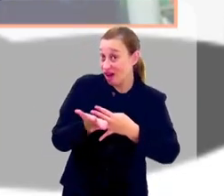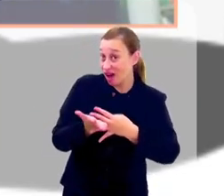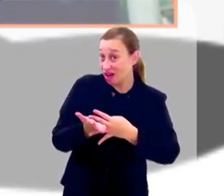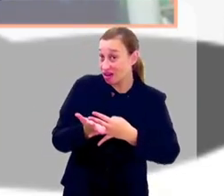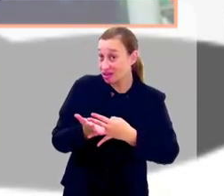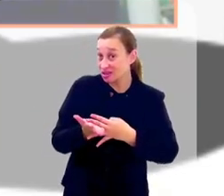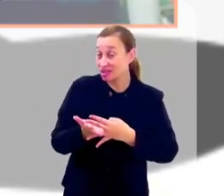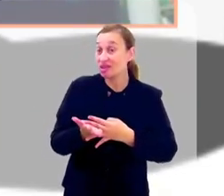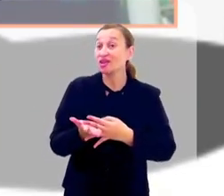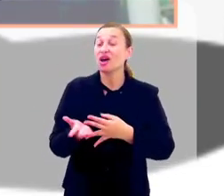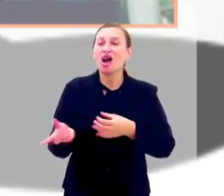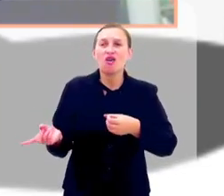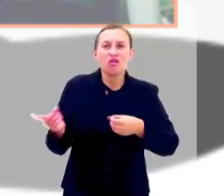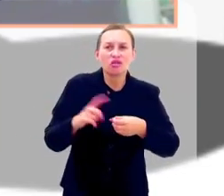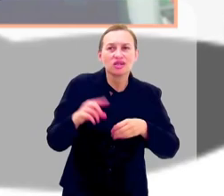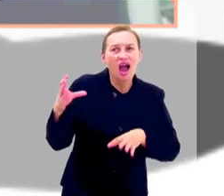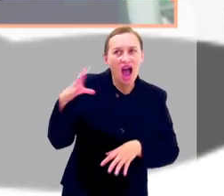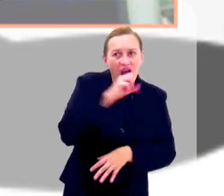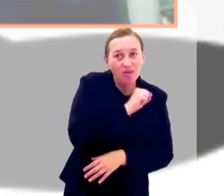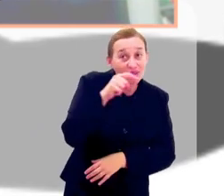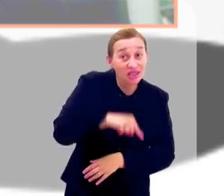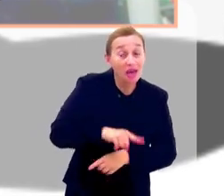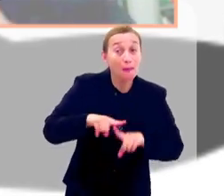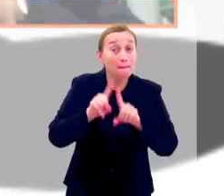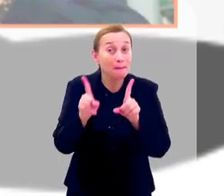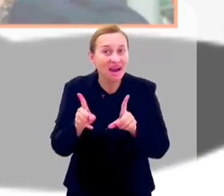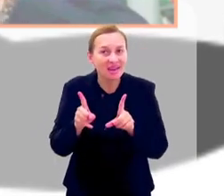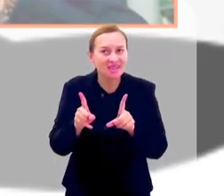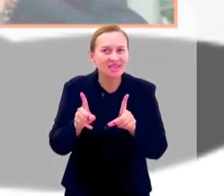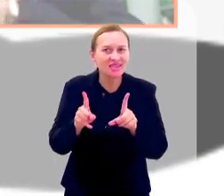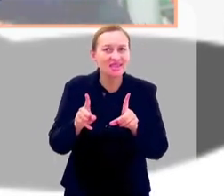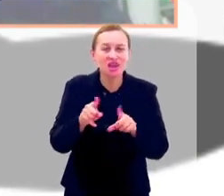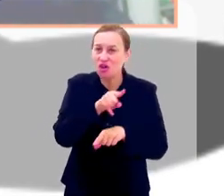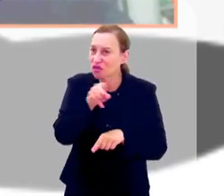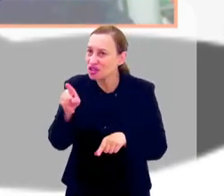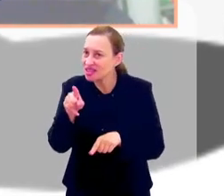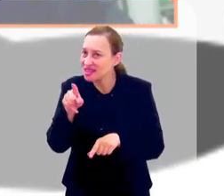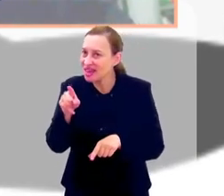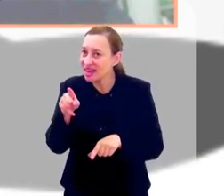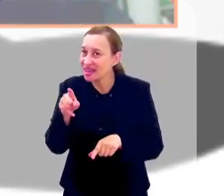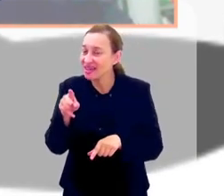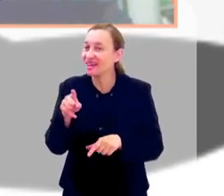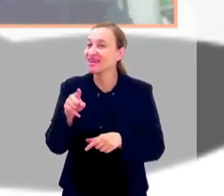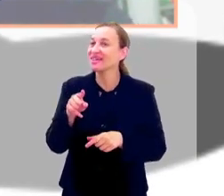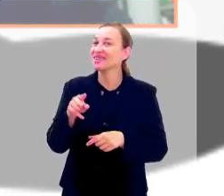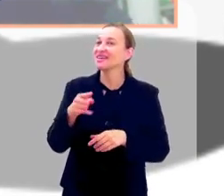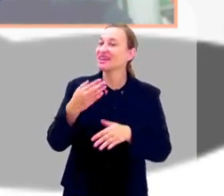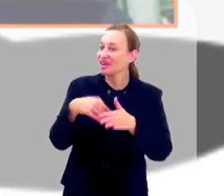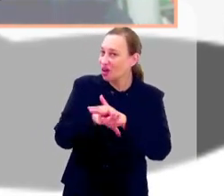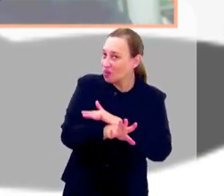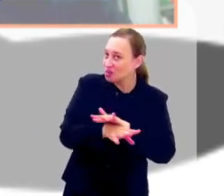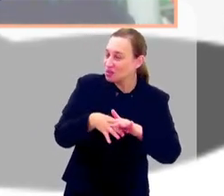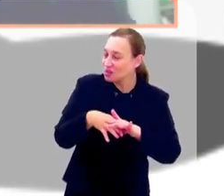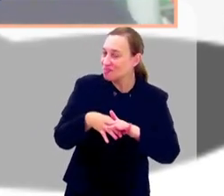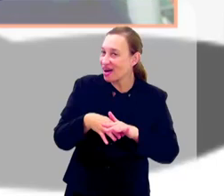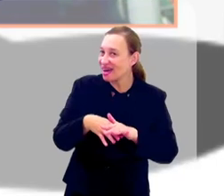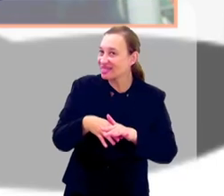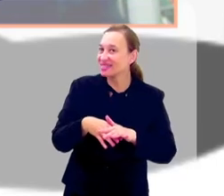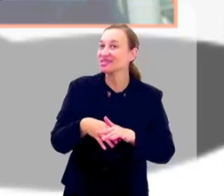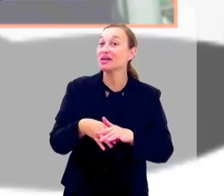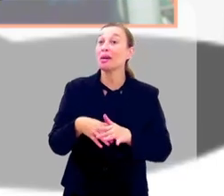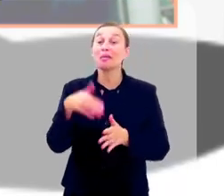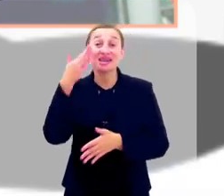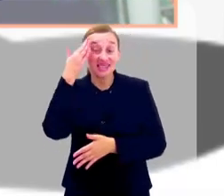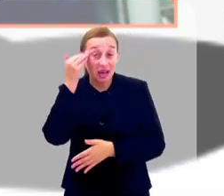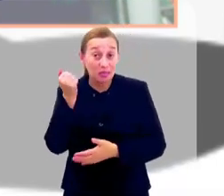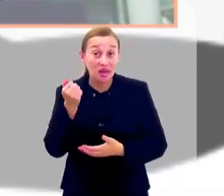esse intervalo, que nós vamos ter rapidinho aqui, mas o nosso espectador, eu tenho certeza que ele está ávido por mais